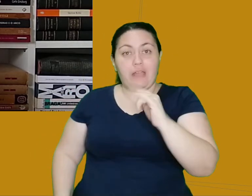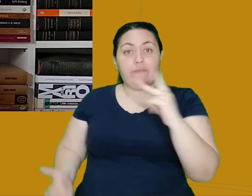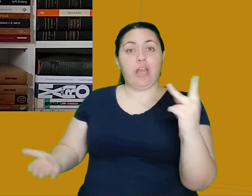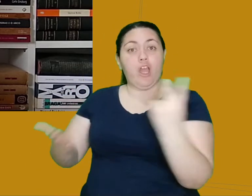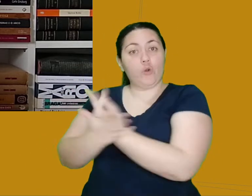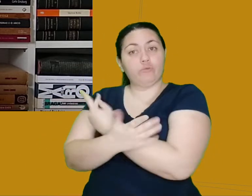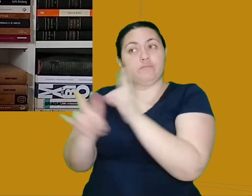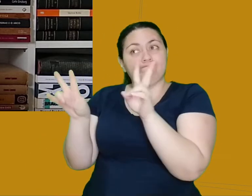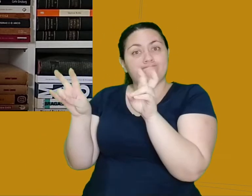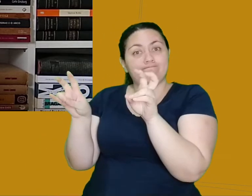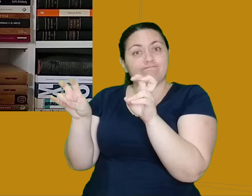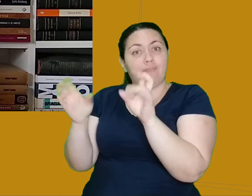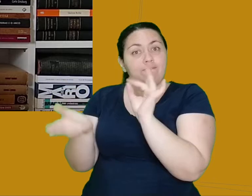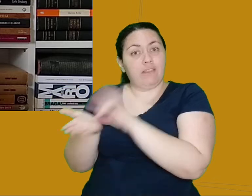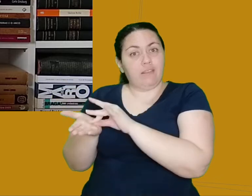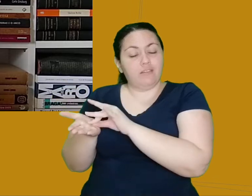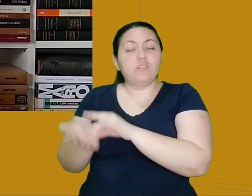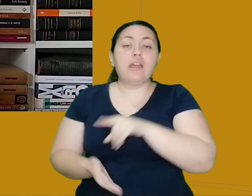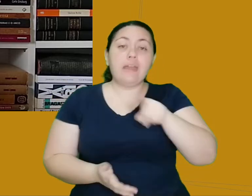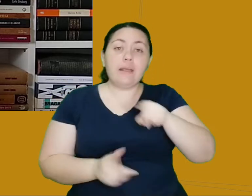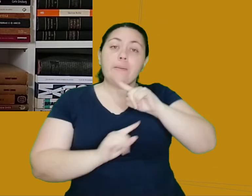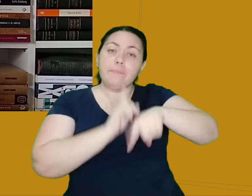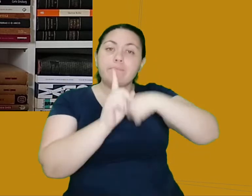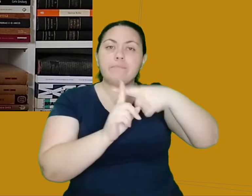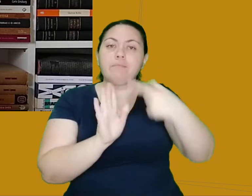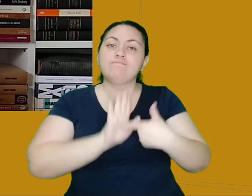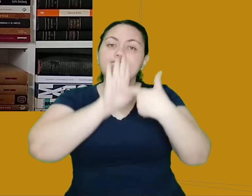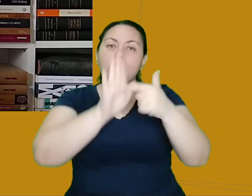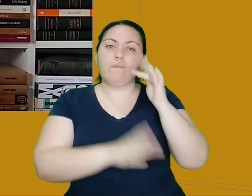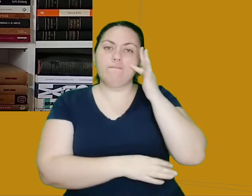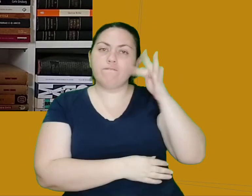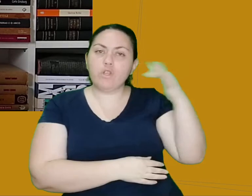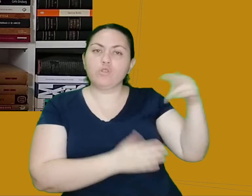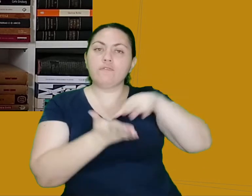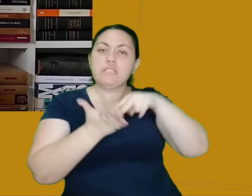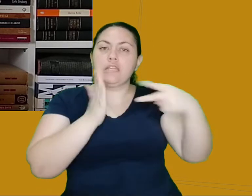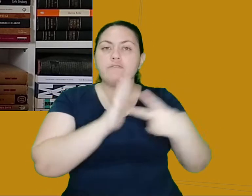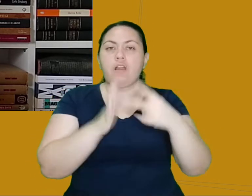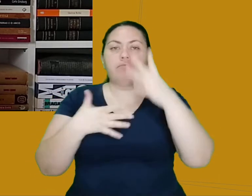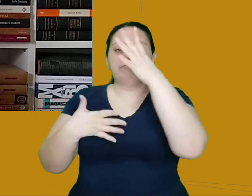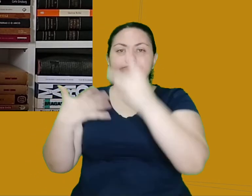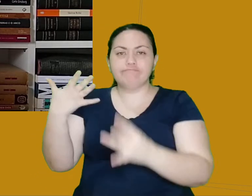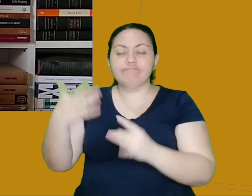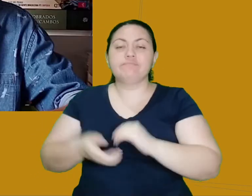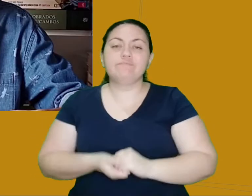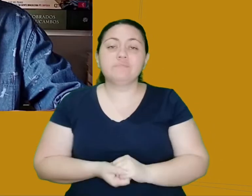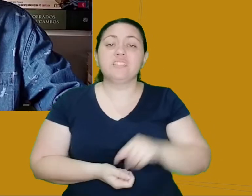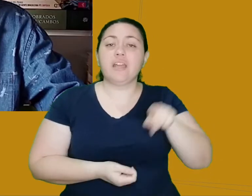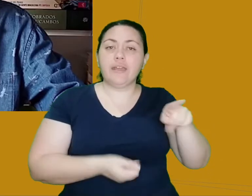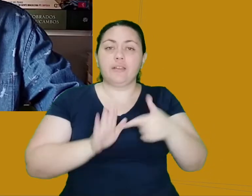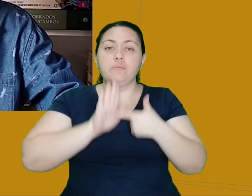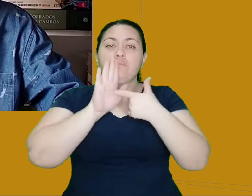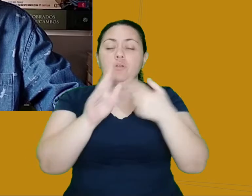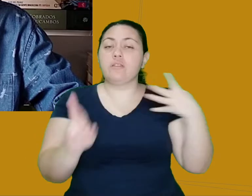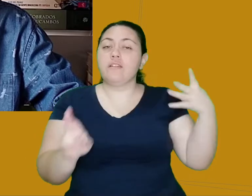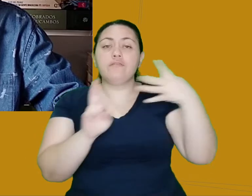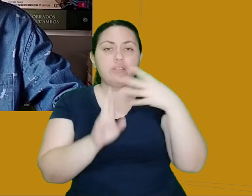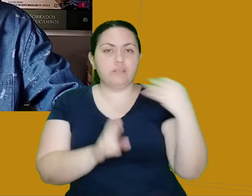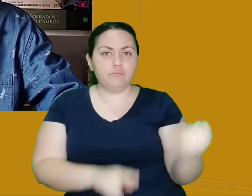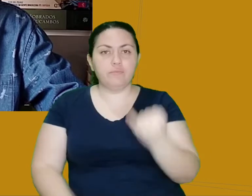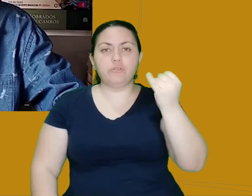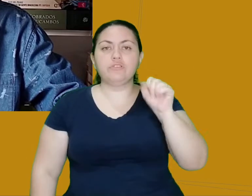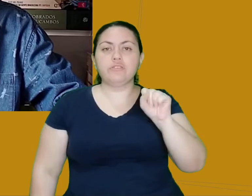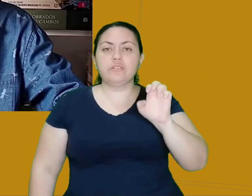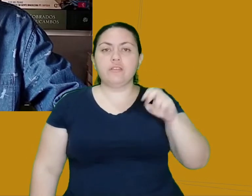esse acontecimento supostamente verídico, o narrador vai apresentar o sentido filosófico desse caso. E aqui ele faz uma referência